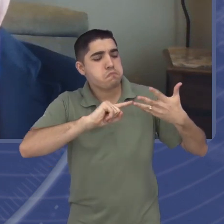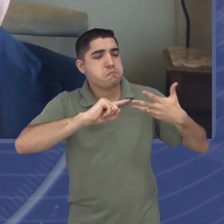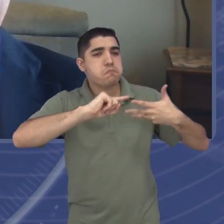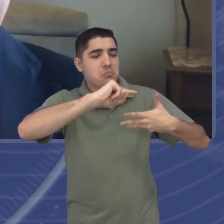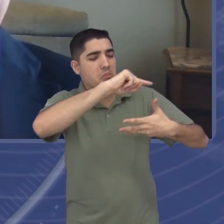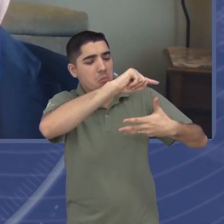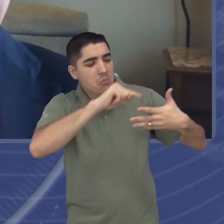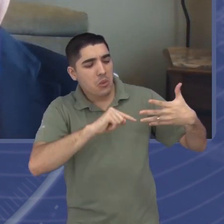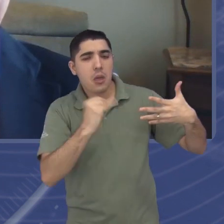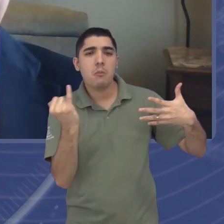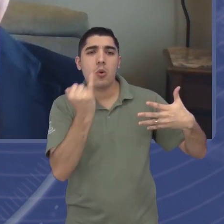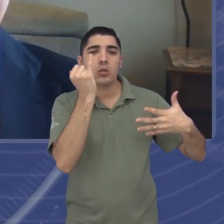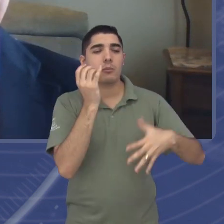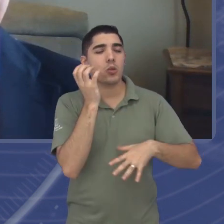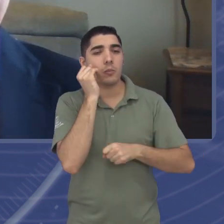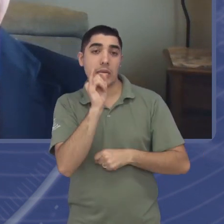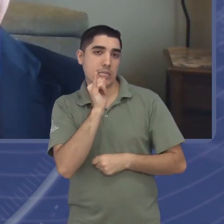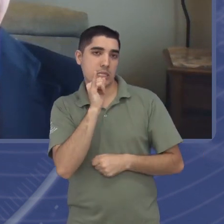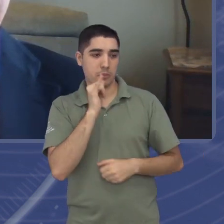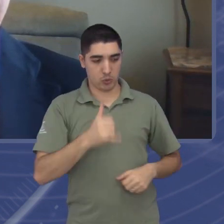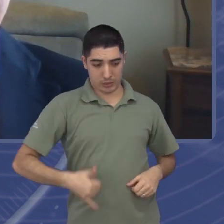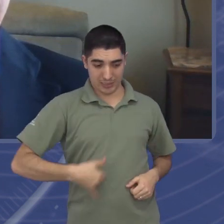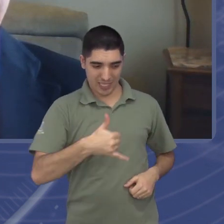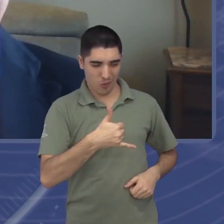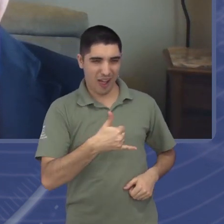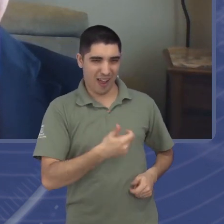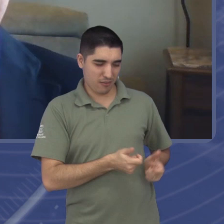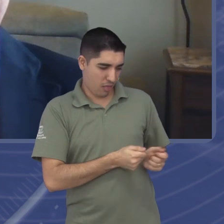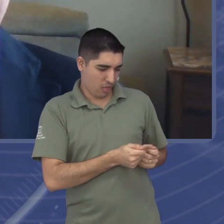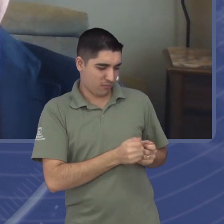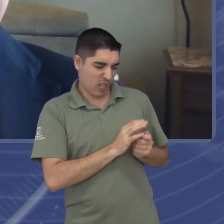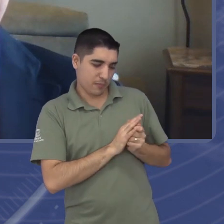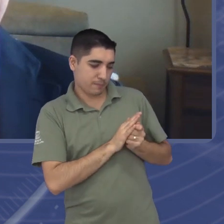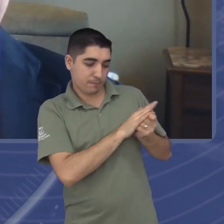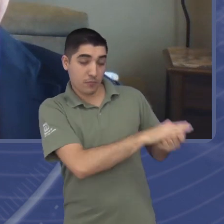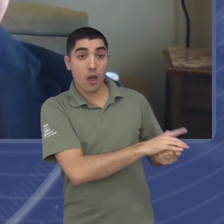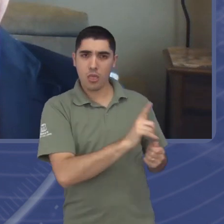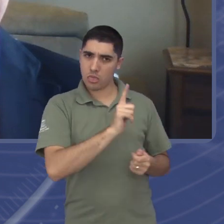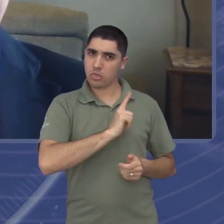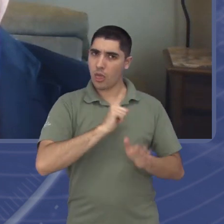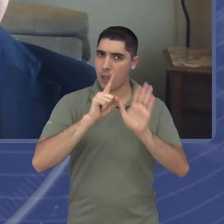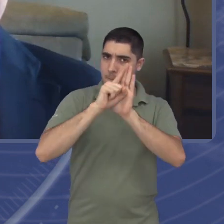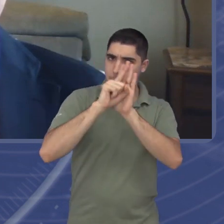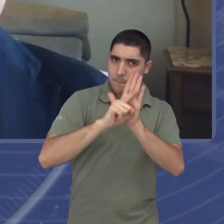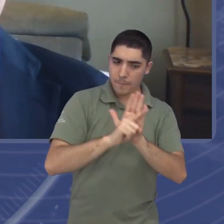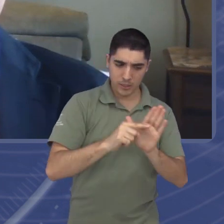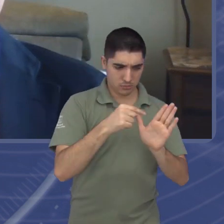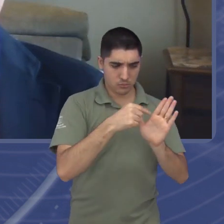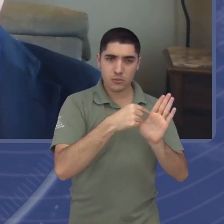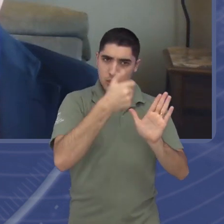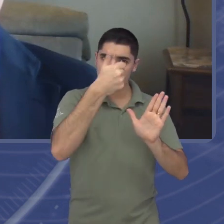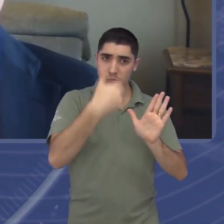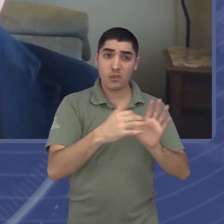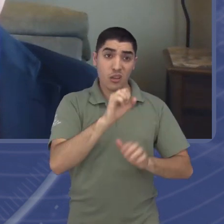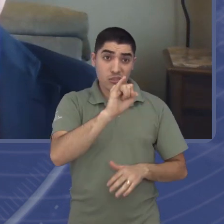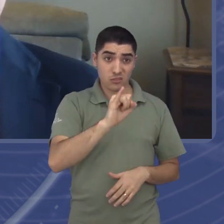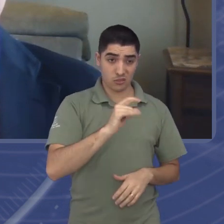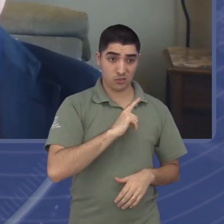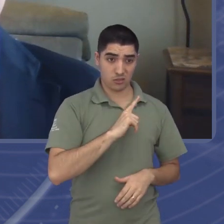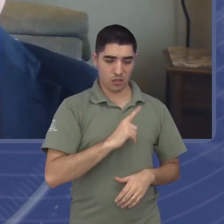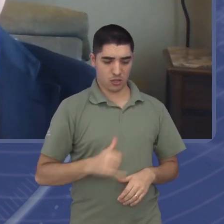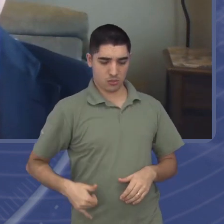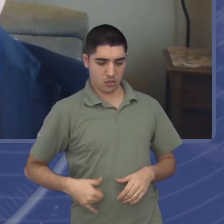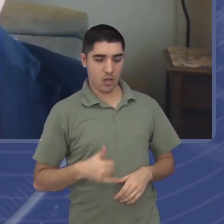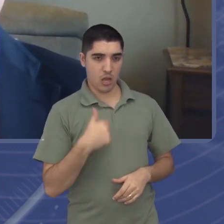com a Rafaela, né? Realmente tirar o celular de perto, porque tem pesquisas também que mostram que você ficar ali com aquela